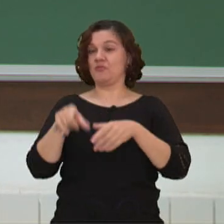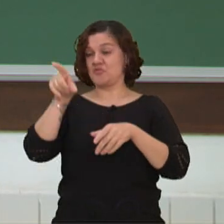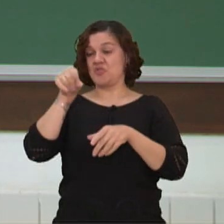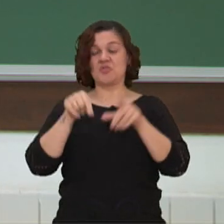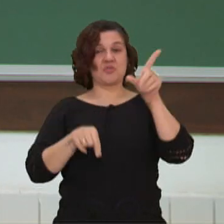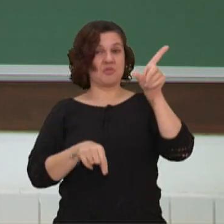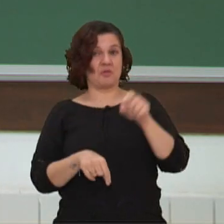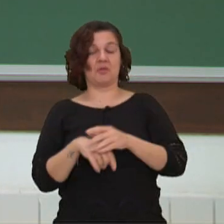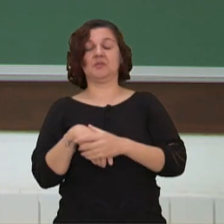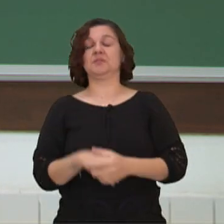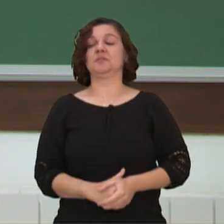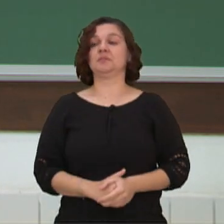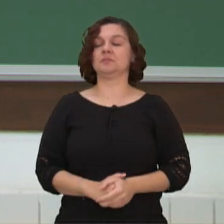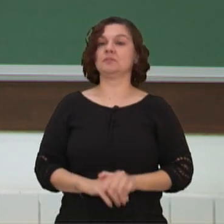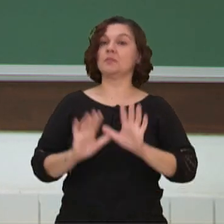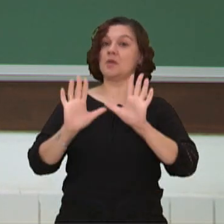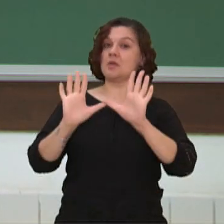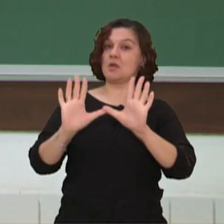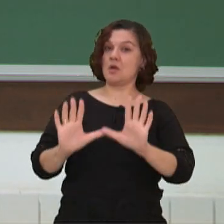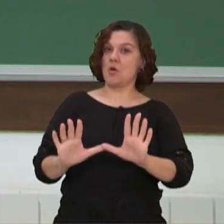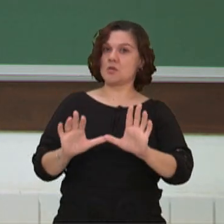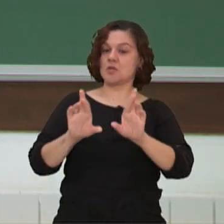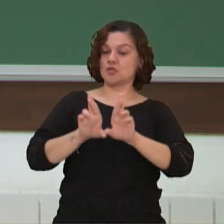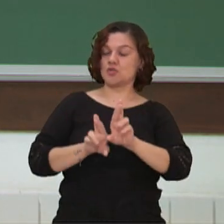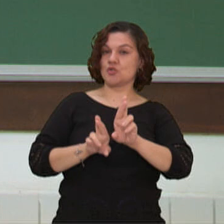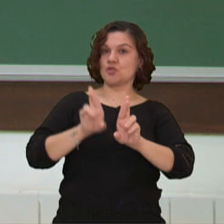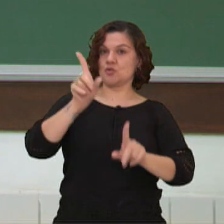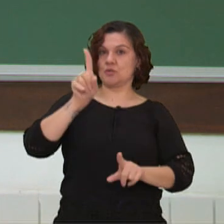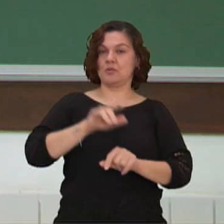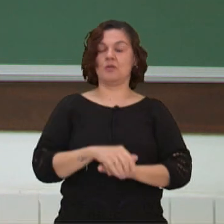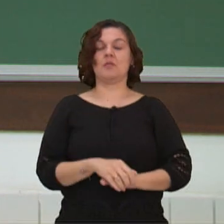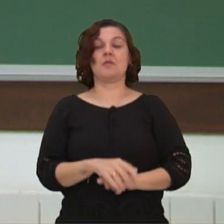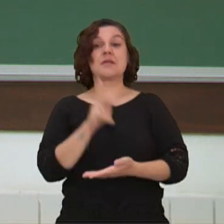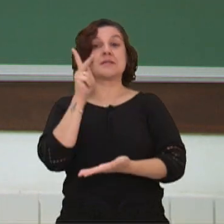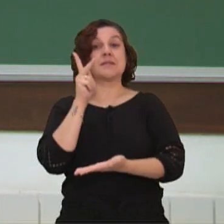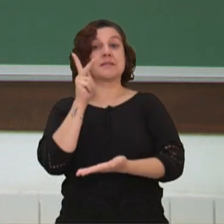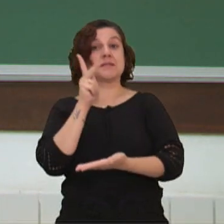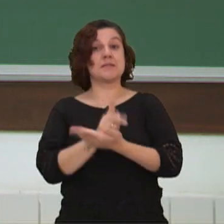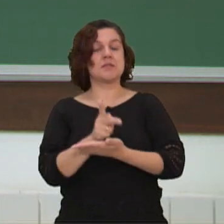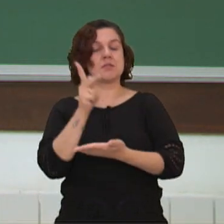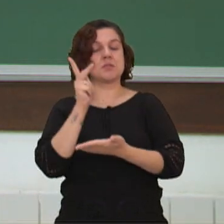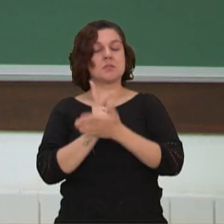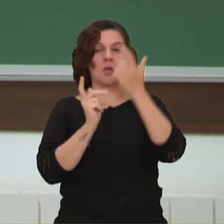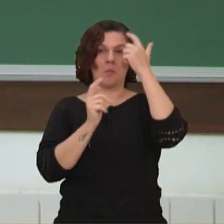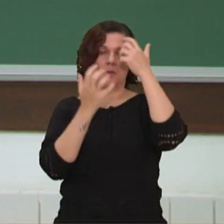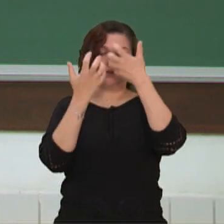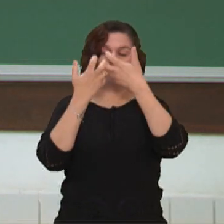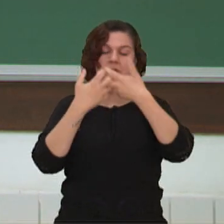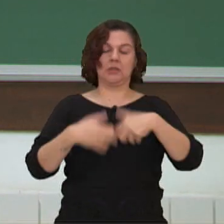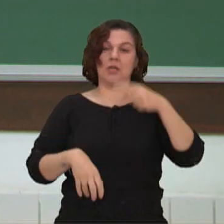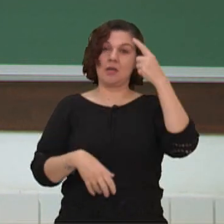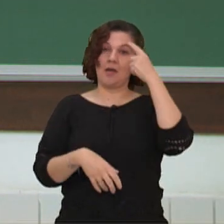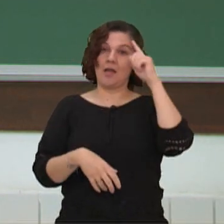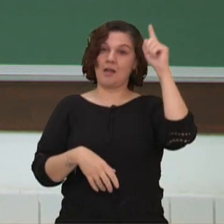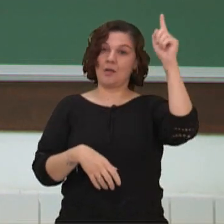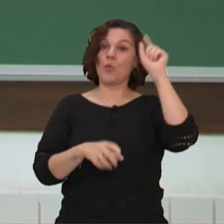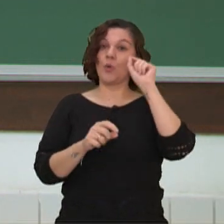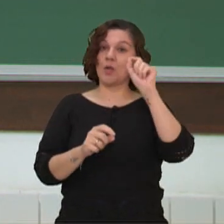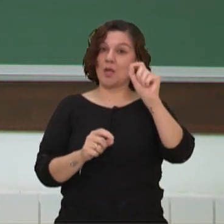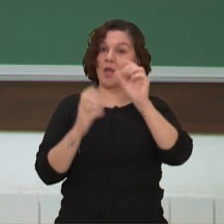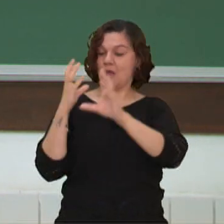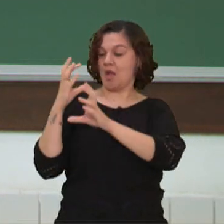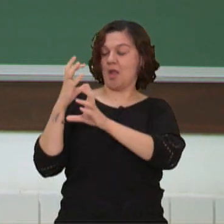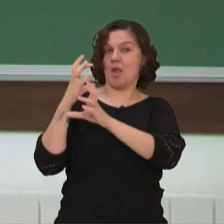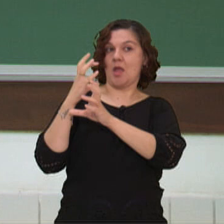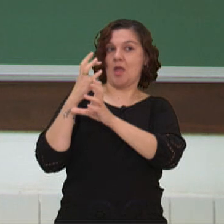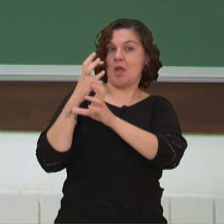massa e número atômico. Agora, se os valores forem diferentes, usa o seu raciocínio e você vai lembrar que a massa é